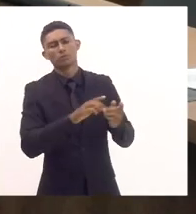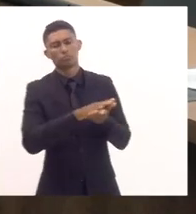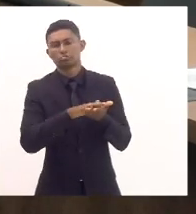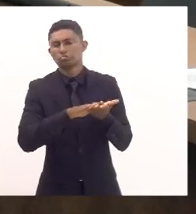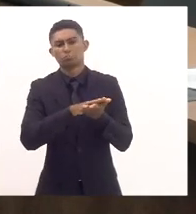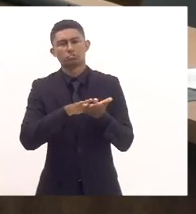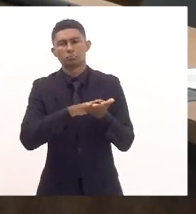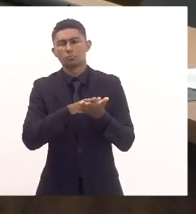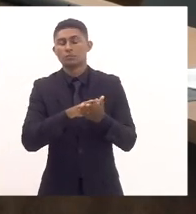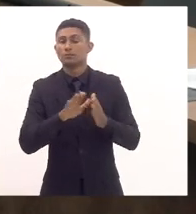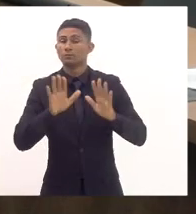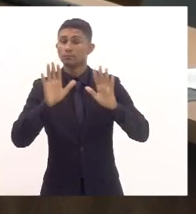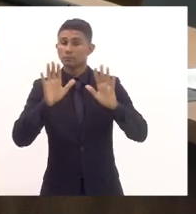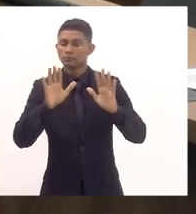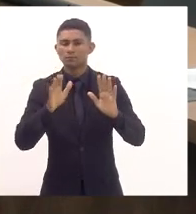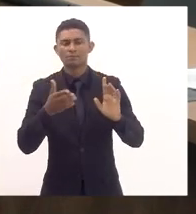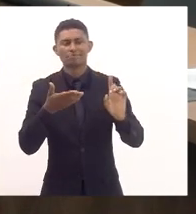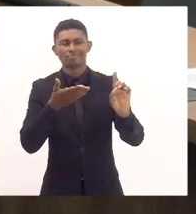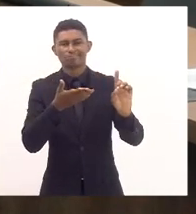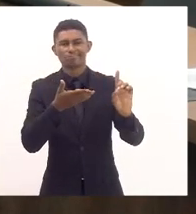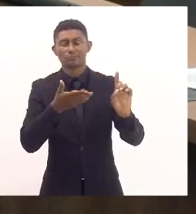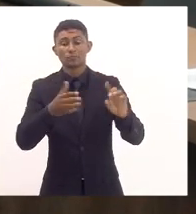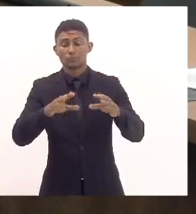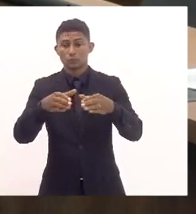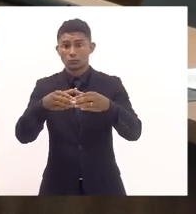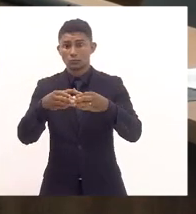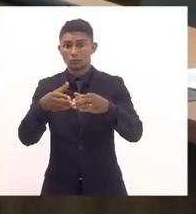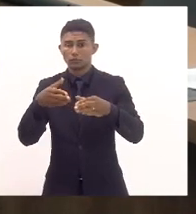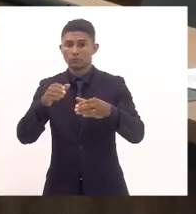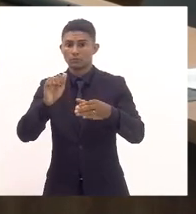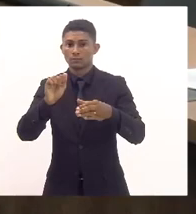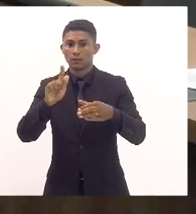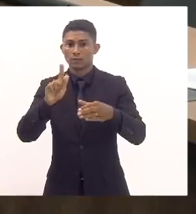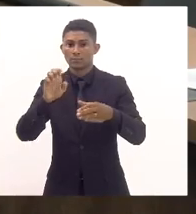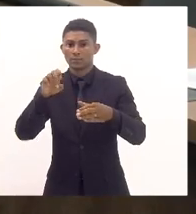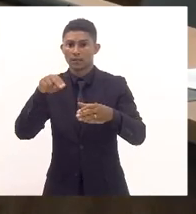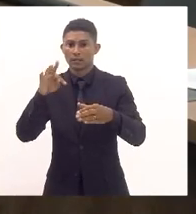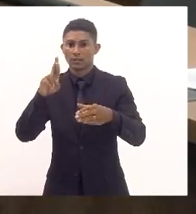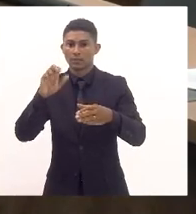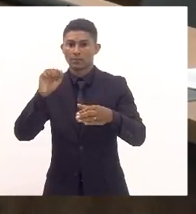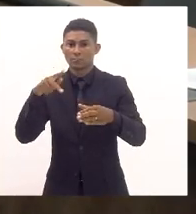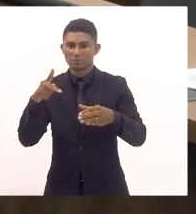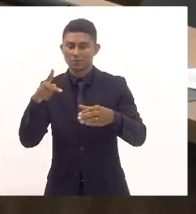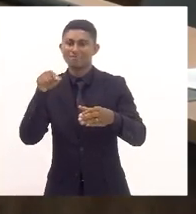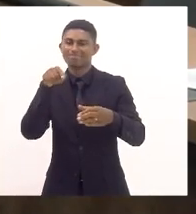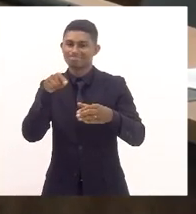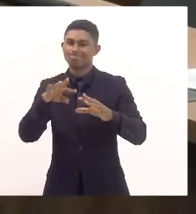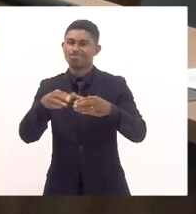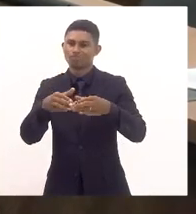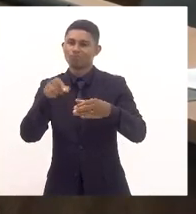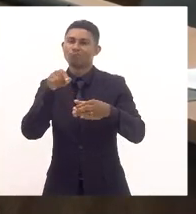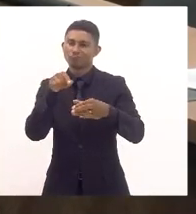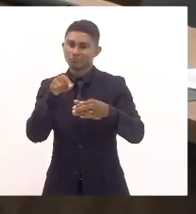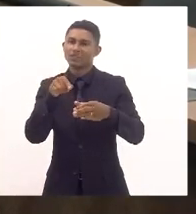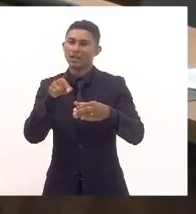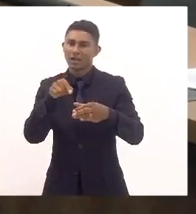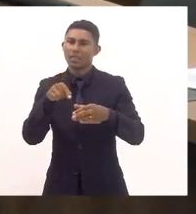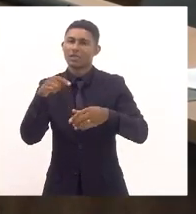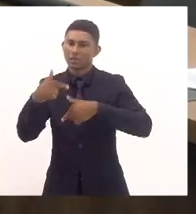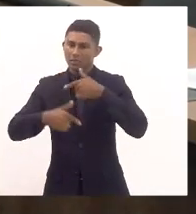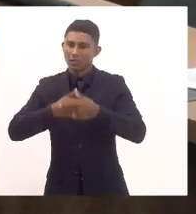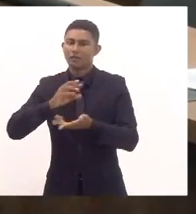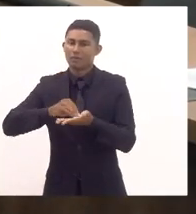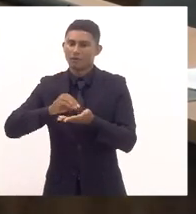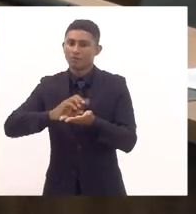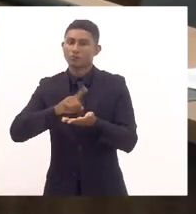Murilo mais haja trânsito é uma agência tem deixado muito a desejar Inclusive a gente tem defendido que